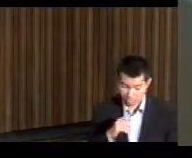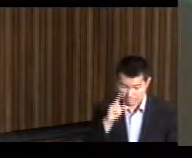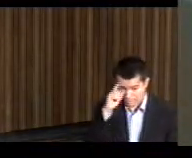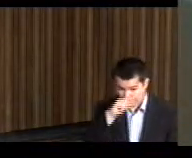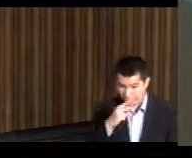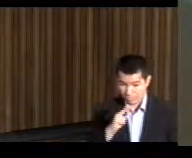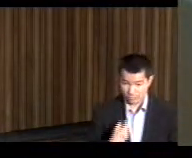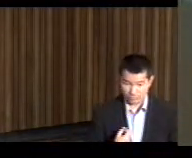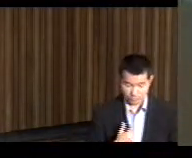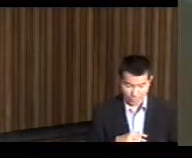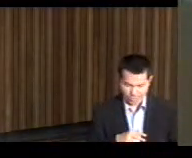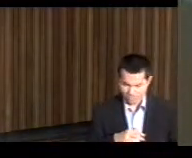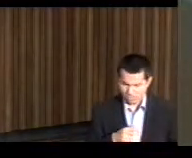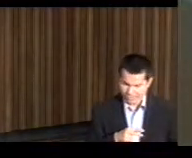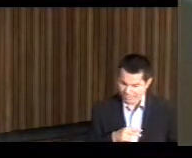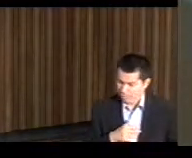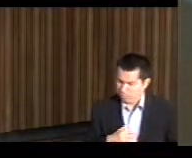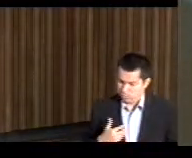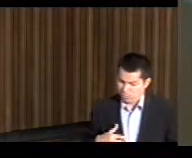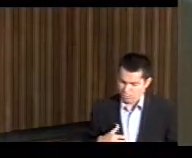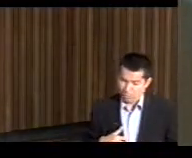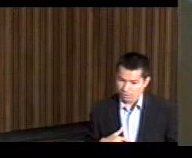Difícil.